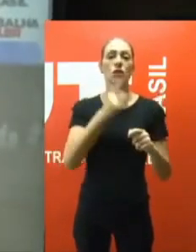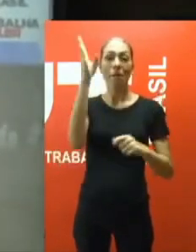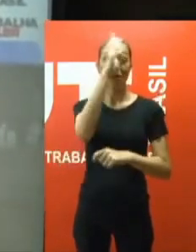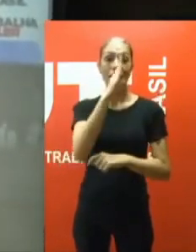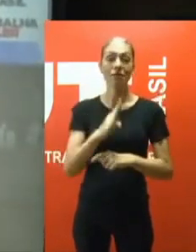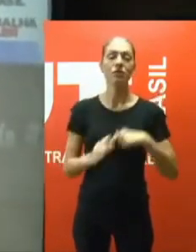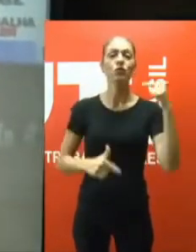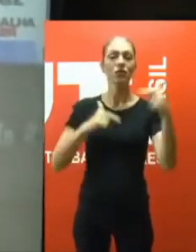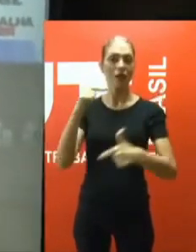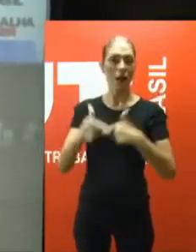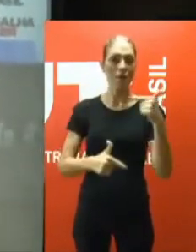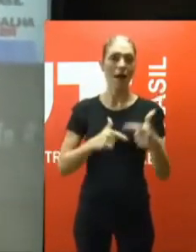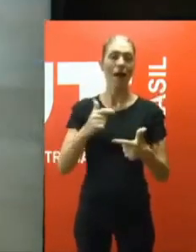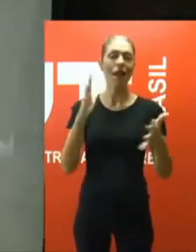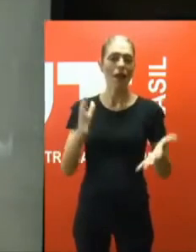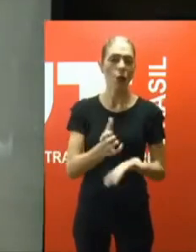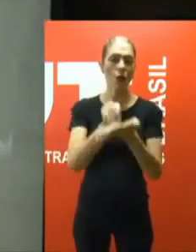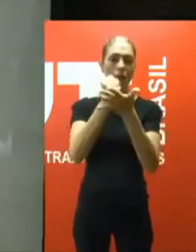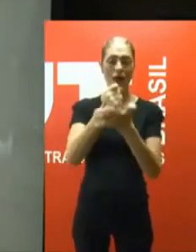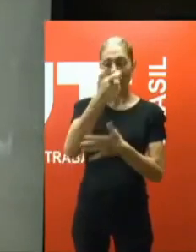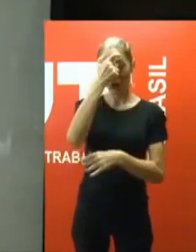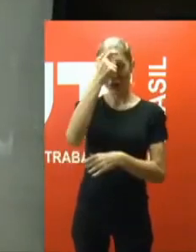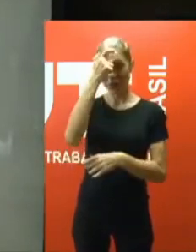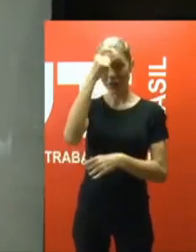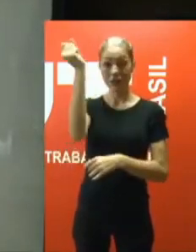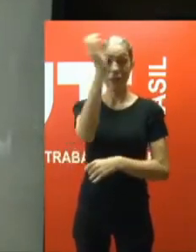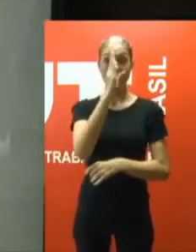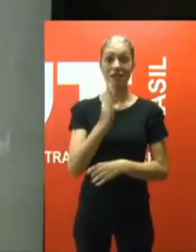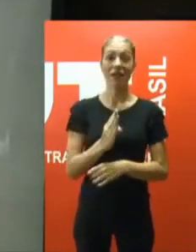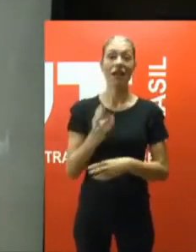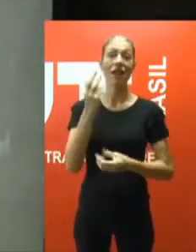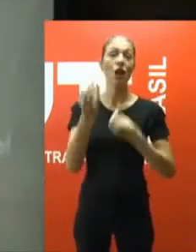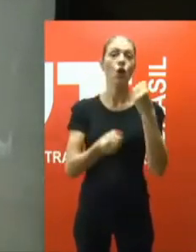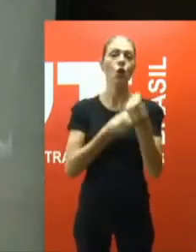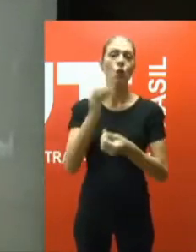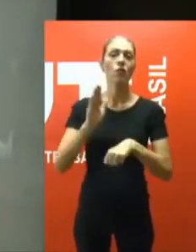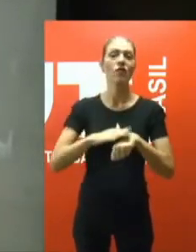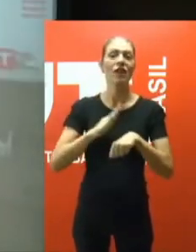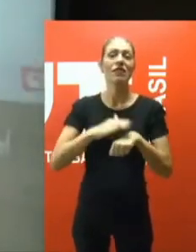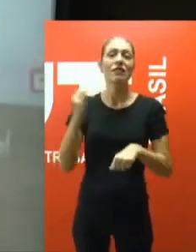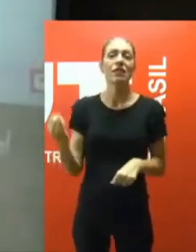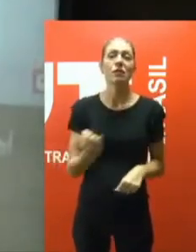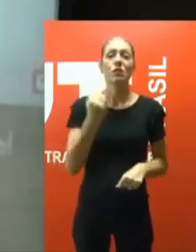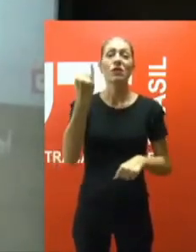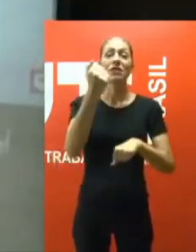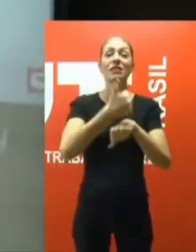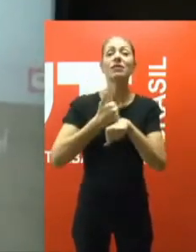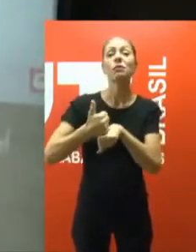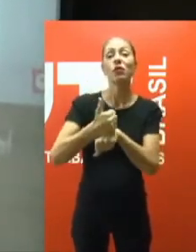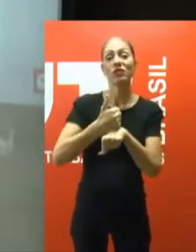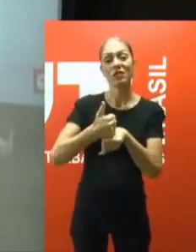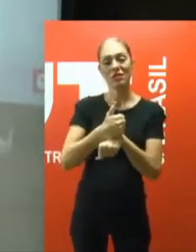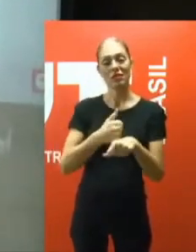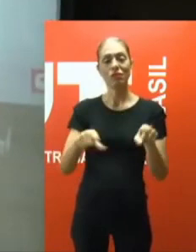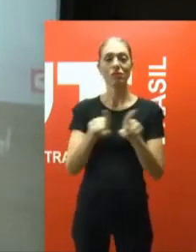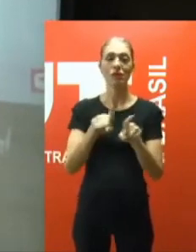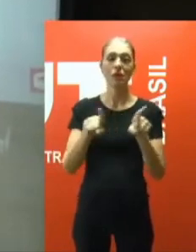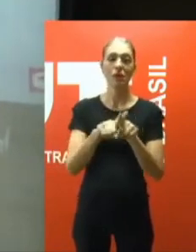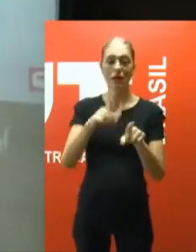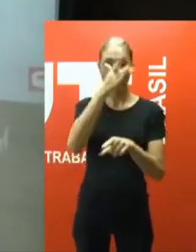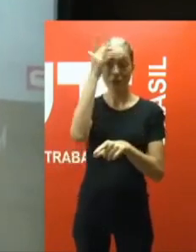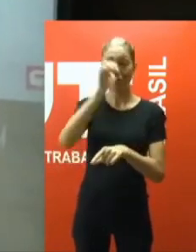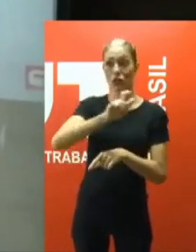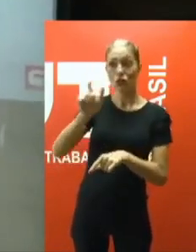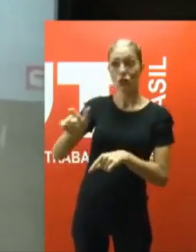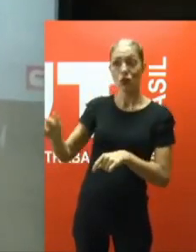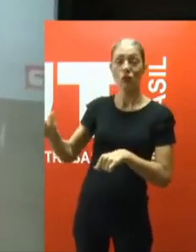do trabalho na consciência brasileira, trazendo a importância das profissões e pessoas que fazem o